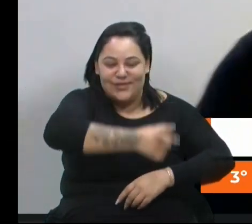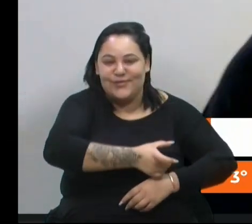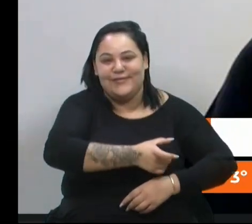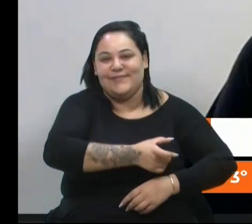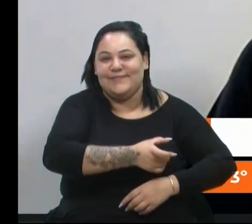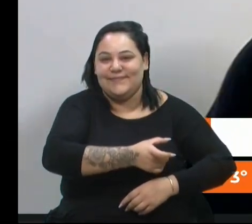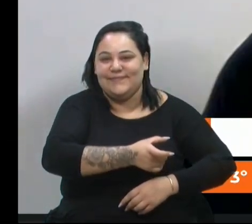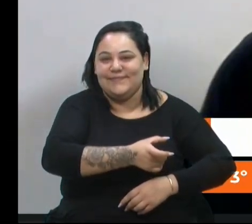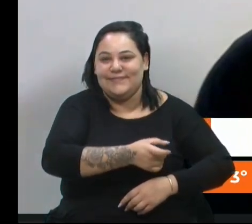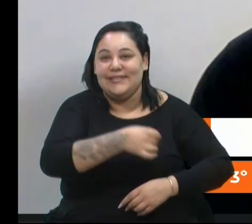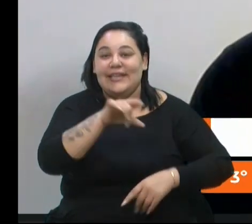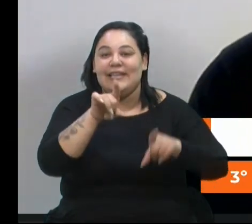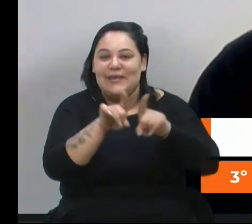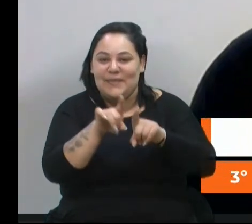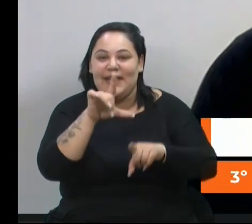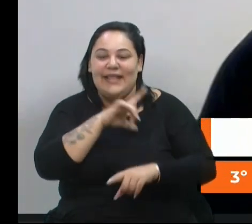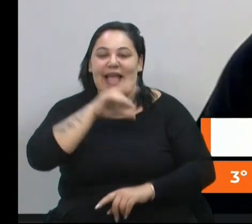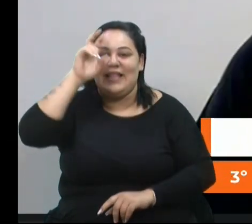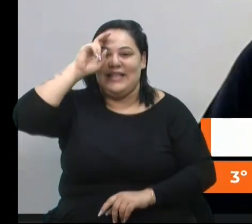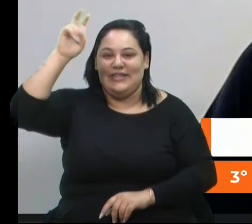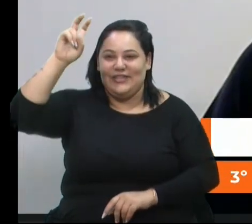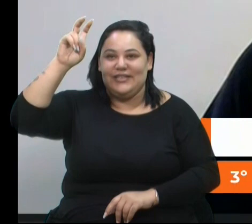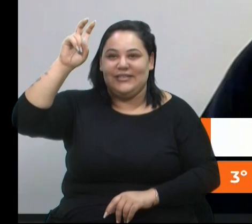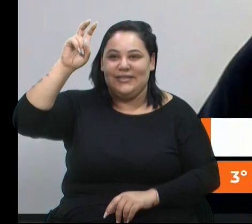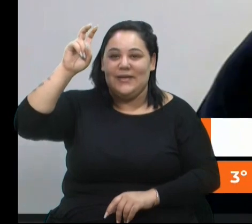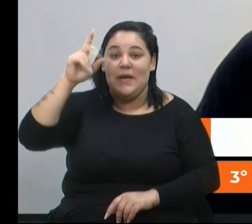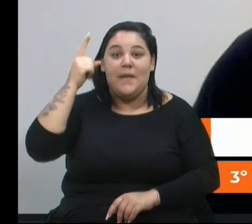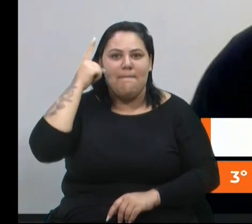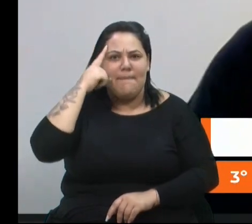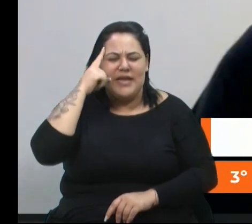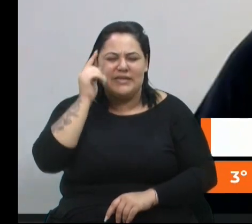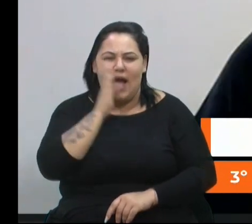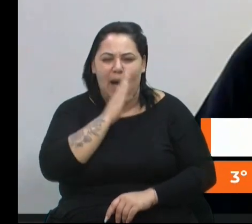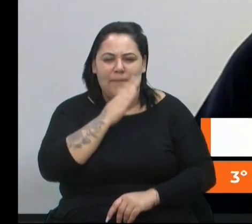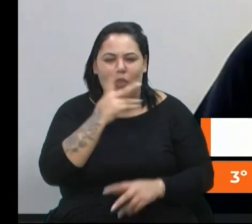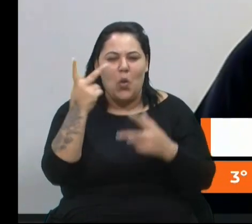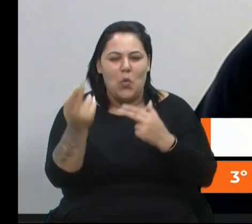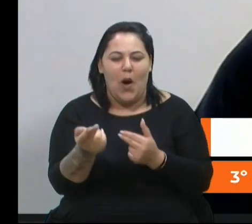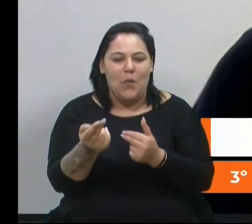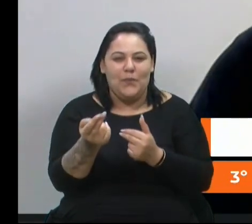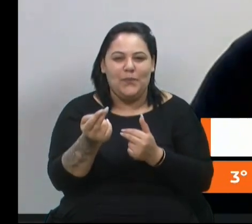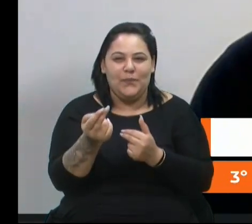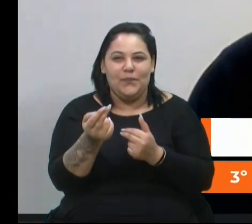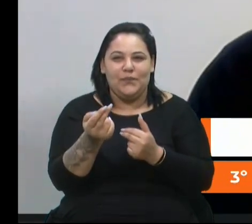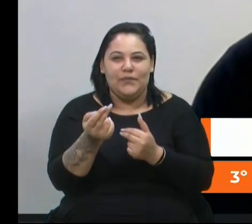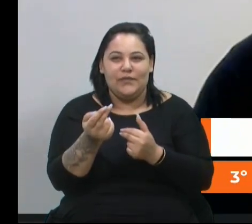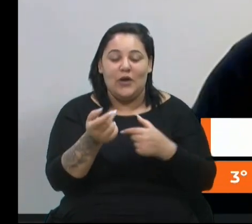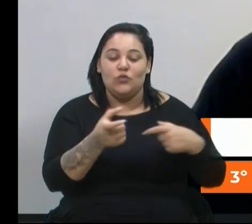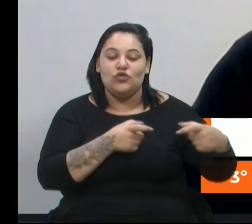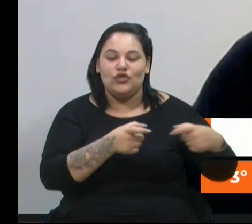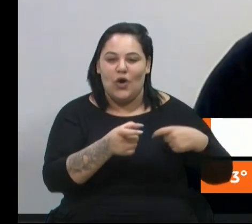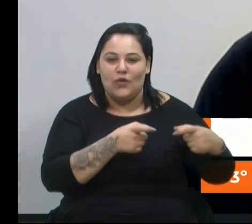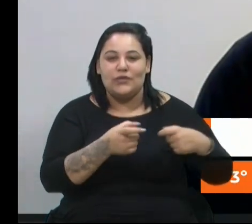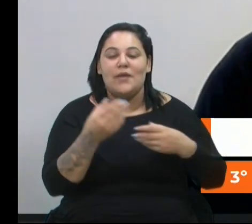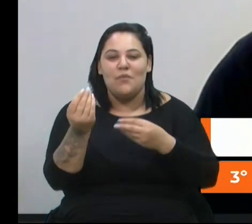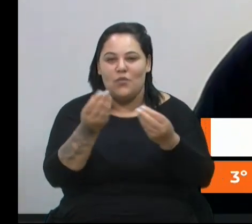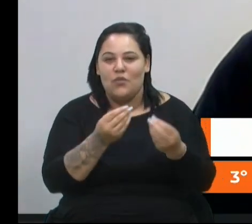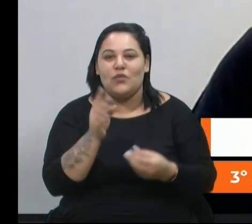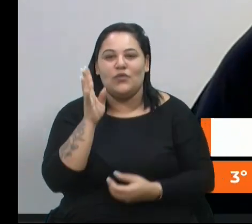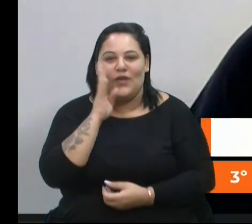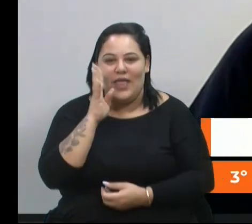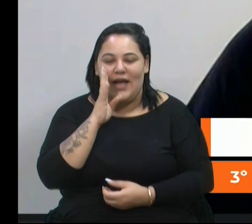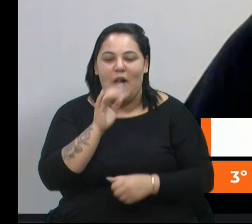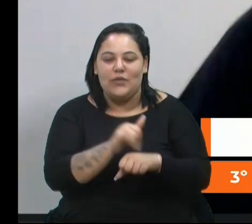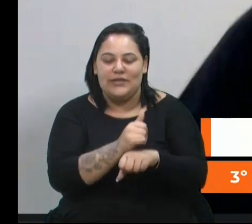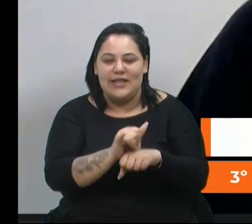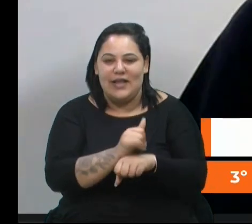aquela fulana, porque também é astuto e também pensa rápido, igual ele ou ela, tá? Então, os jogos são uma excelente